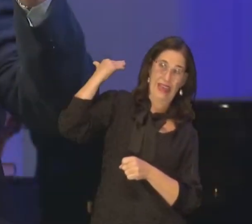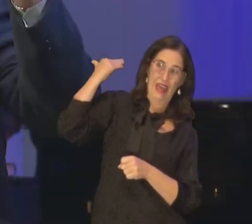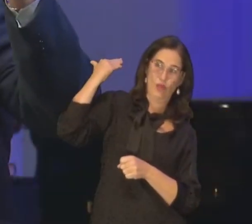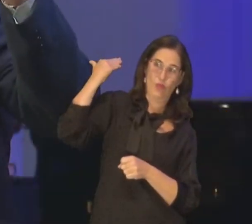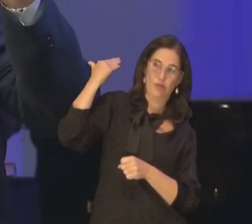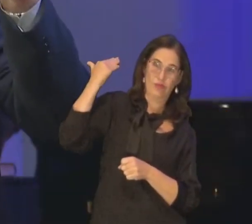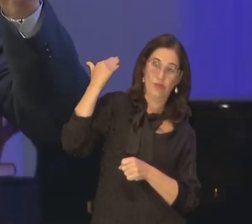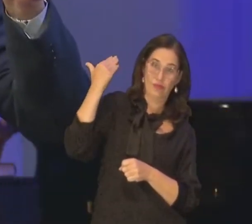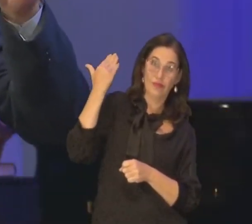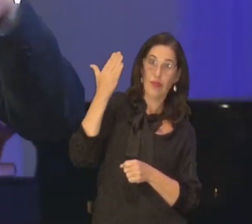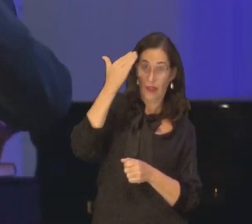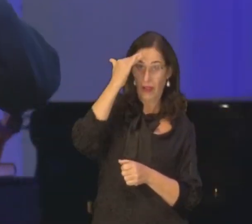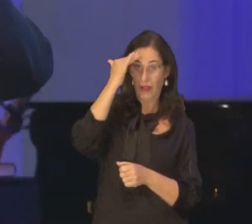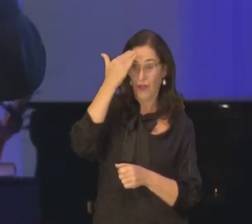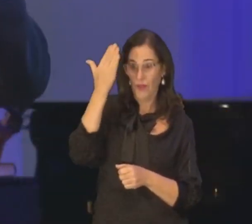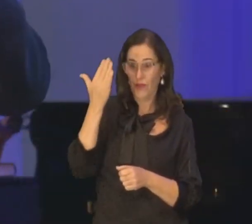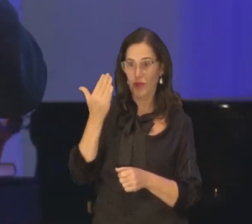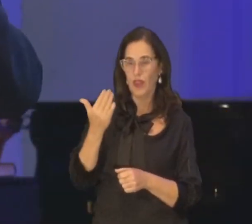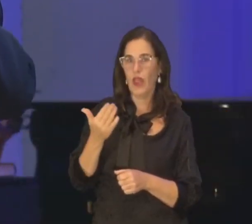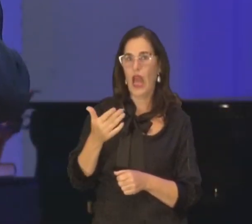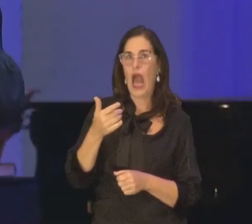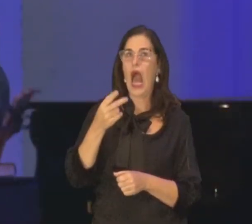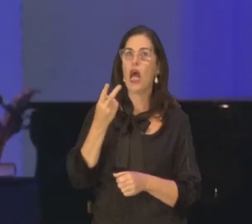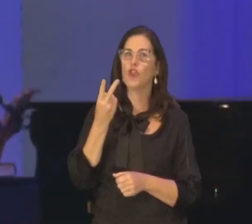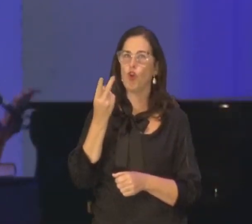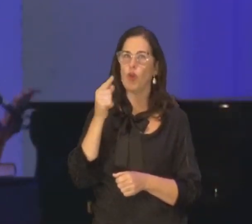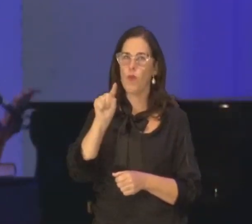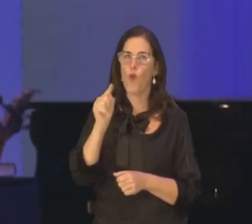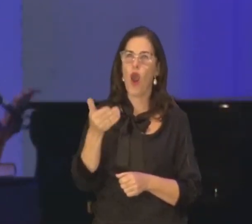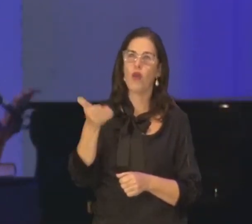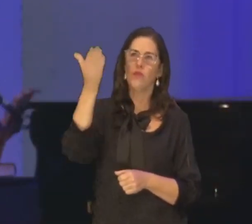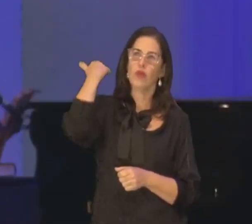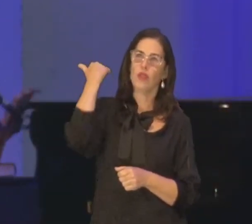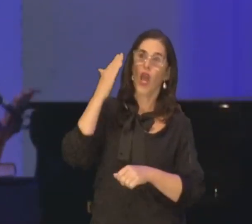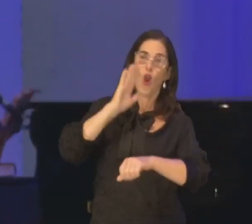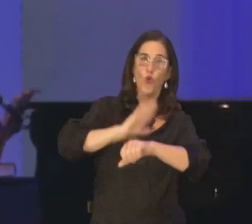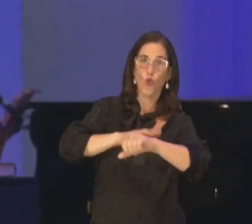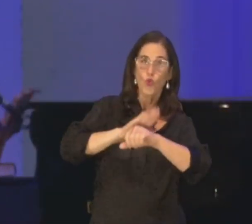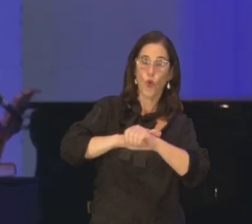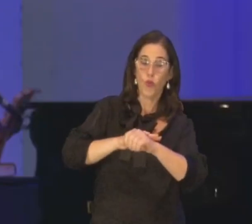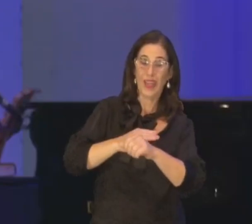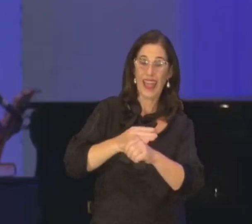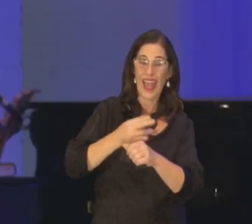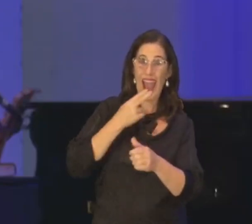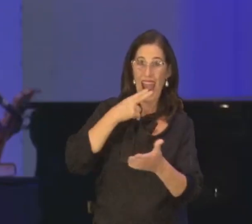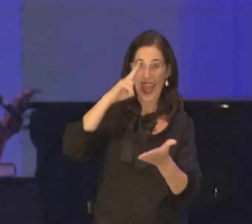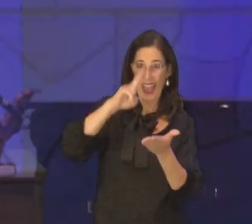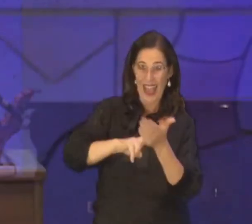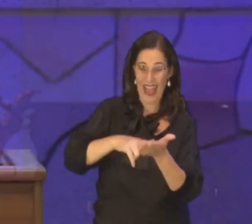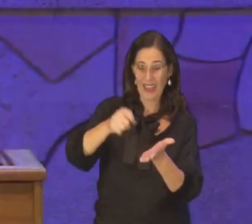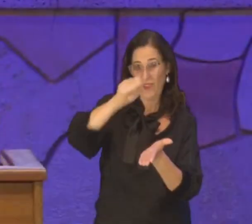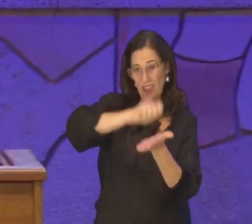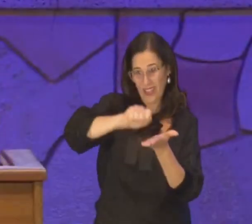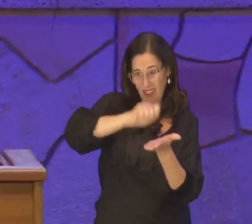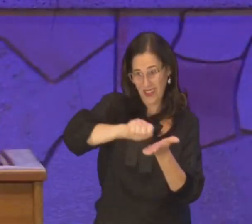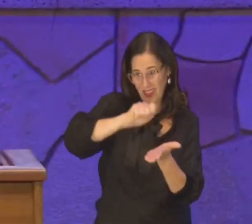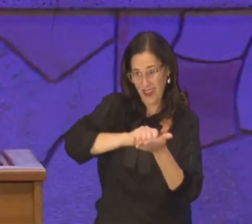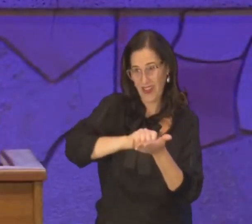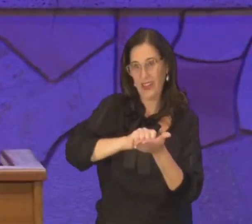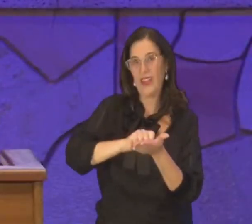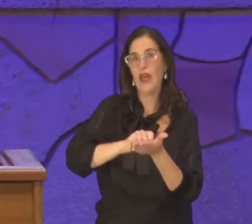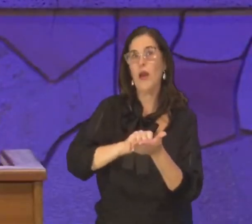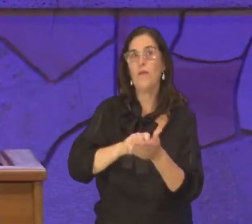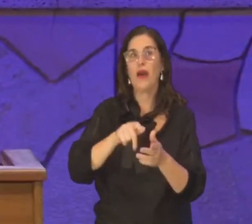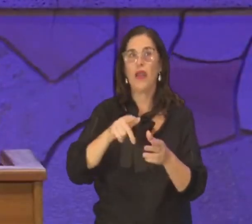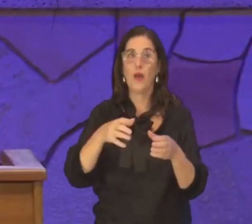certo? Estarei me referindo a 2000 anos lá atrás, no tempo em que esta carta foi dirigida àquele